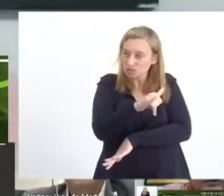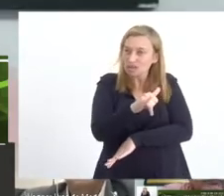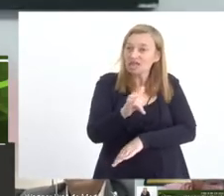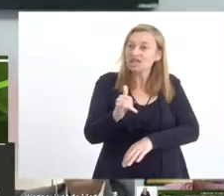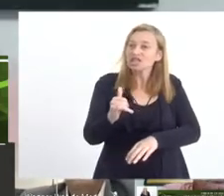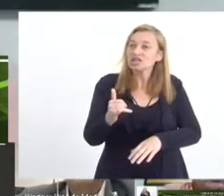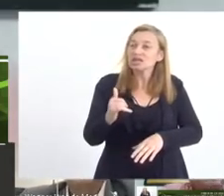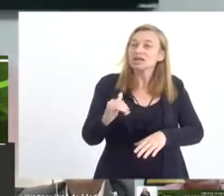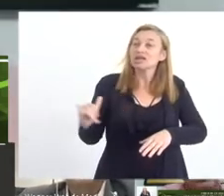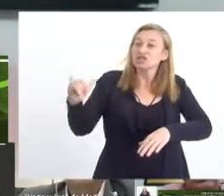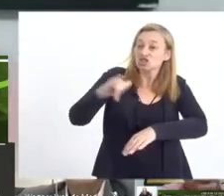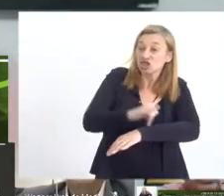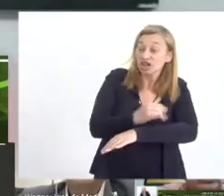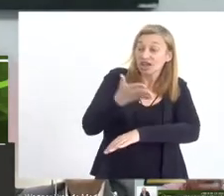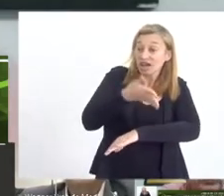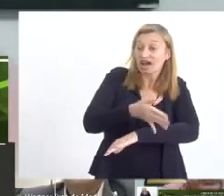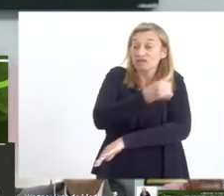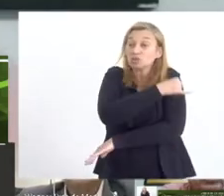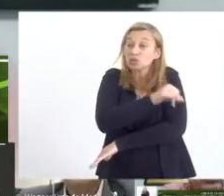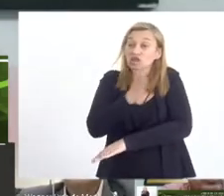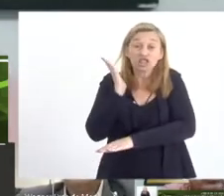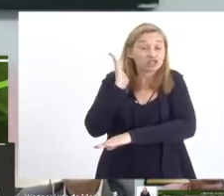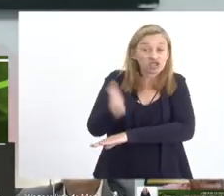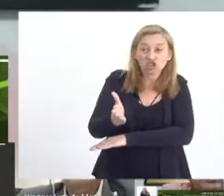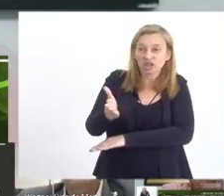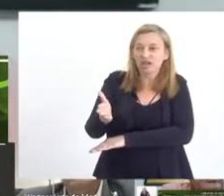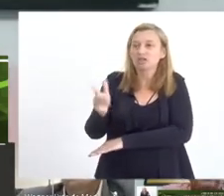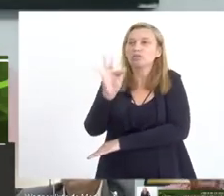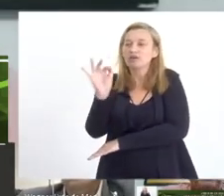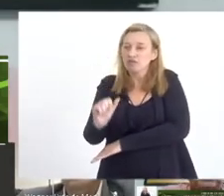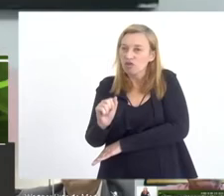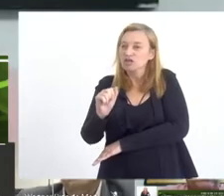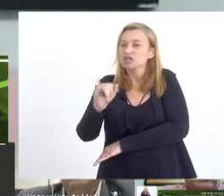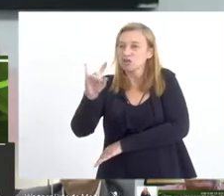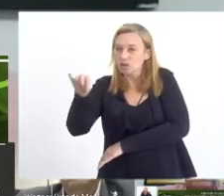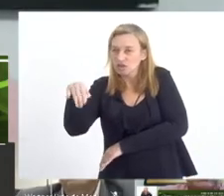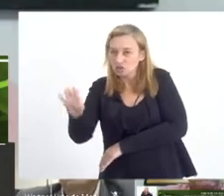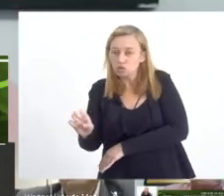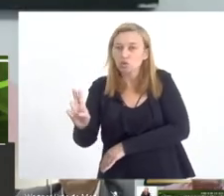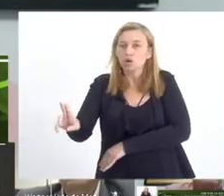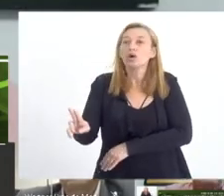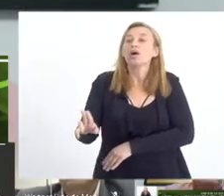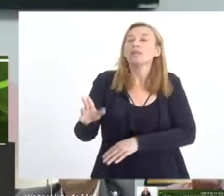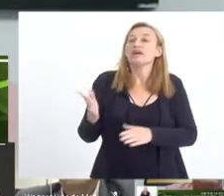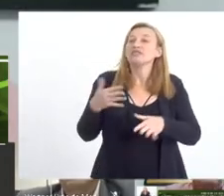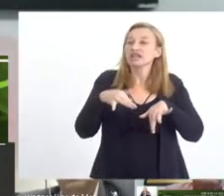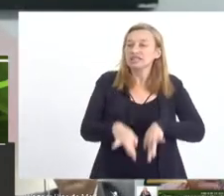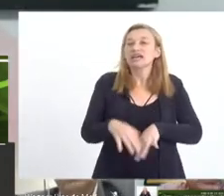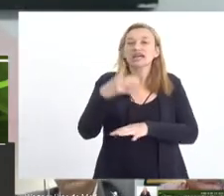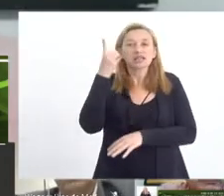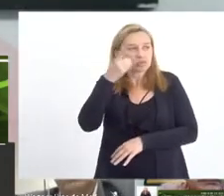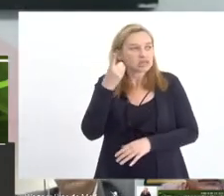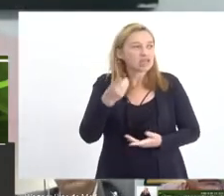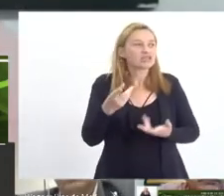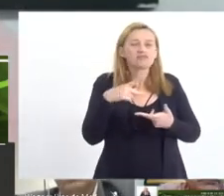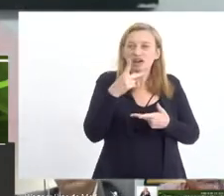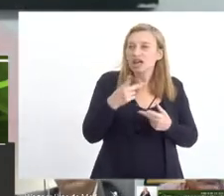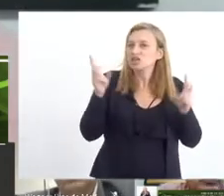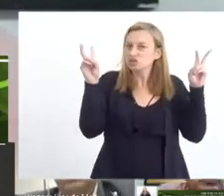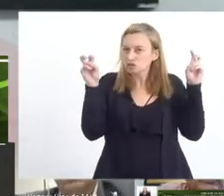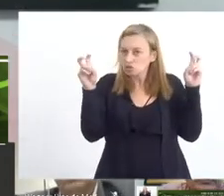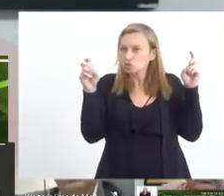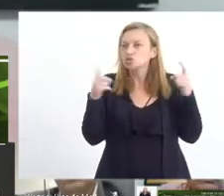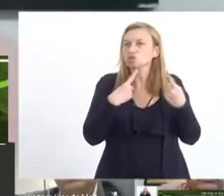pelo Rio e que estão indo direto para Foz do Iguaçu. Então, deputada, para finalizar, gostaria de trazer